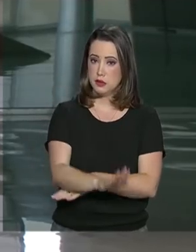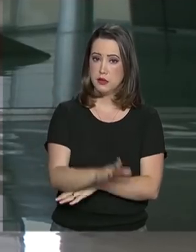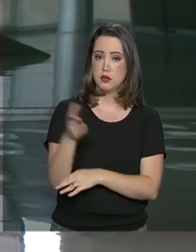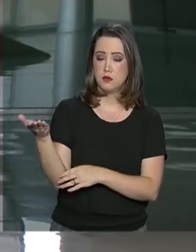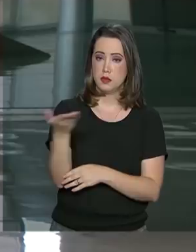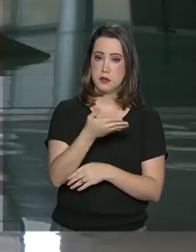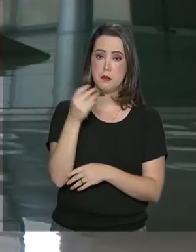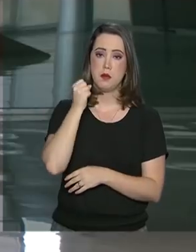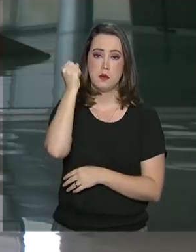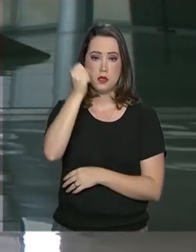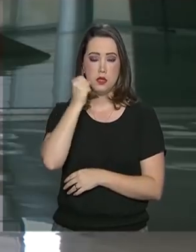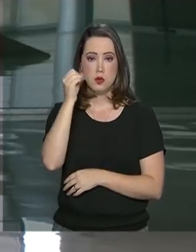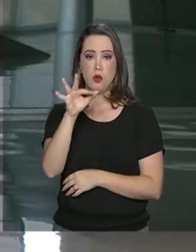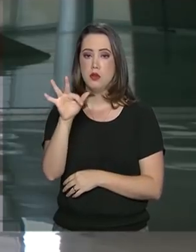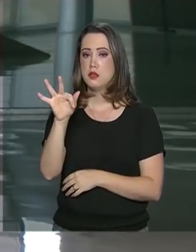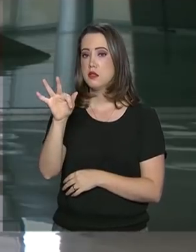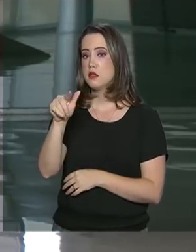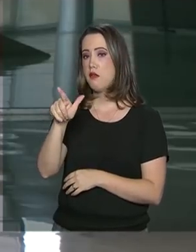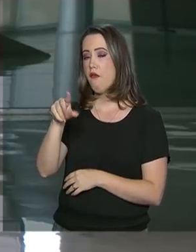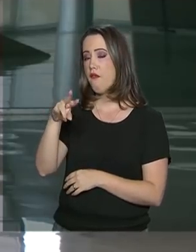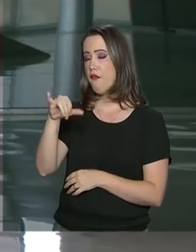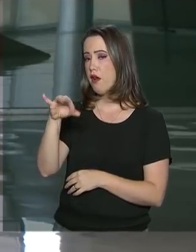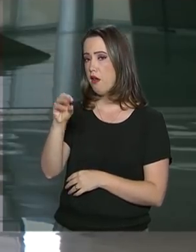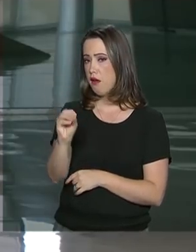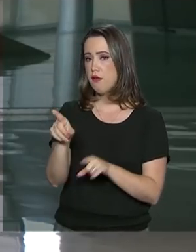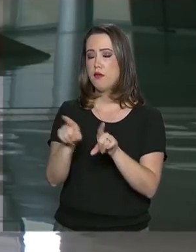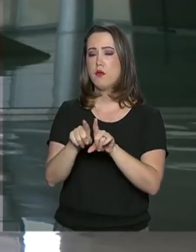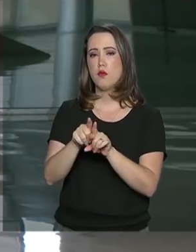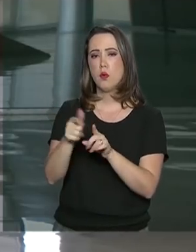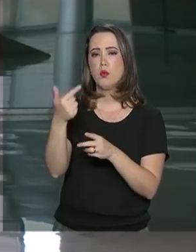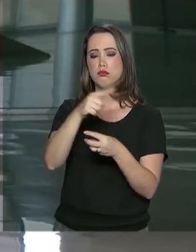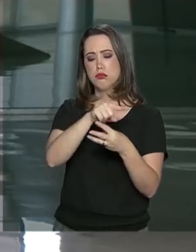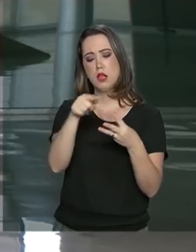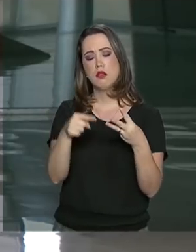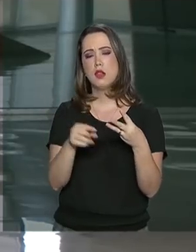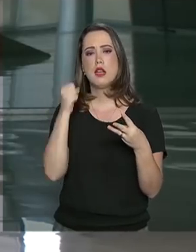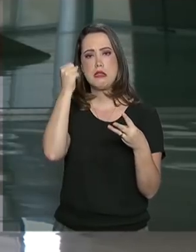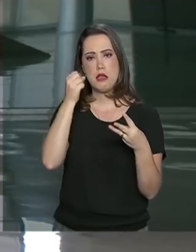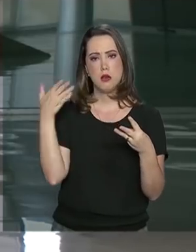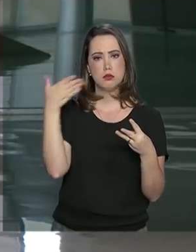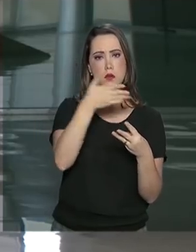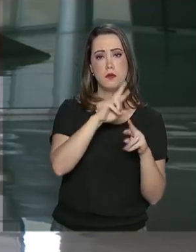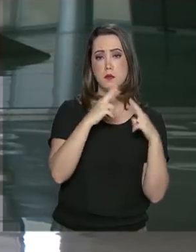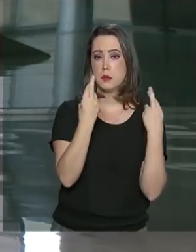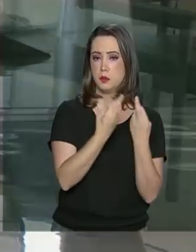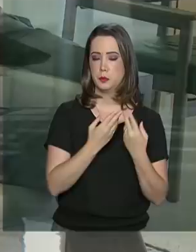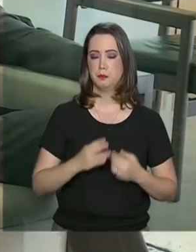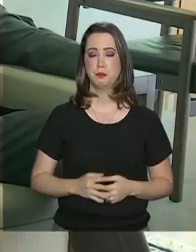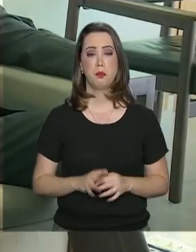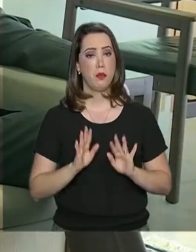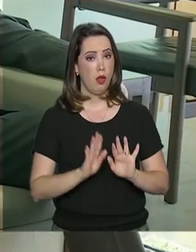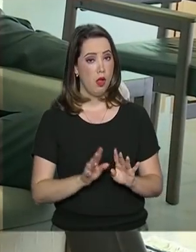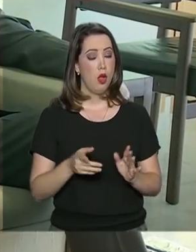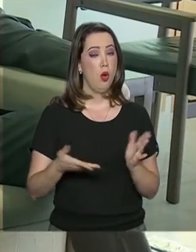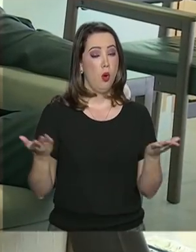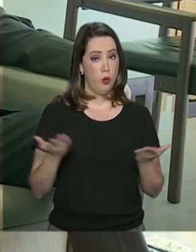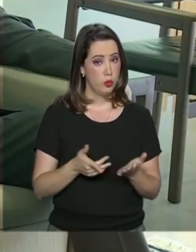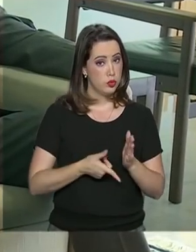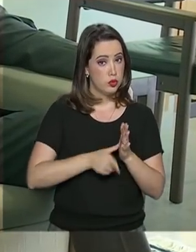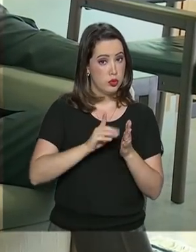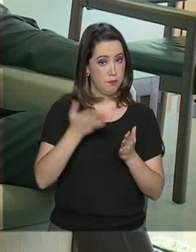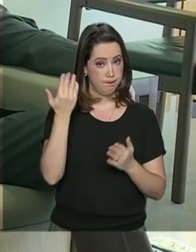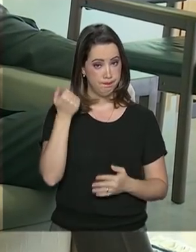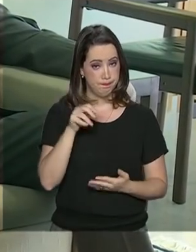Bolsonaro, Otto Alencar e Haroldo de Oliveira. E hoje, mais cedo, o presidente Bolsonaro se reuniu com o governador do